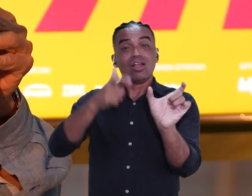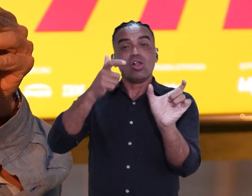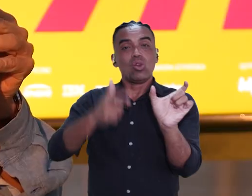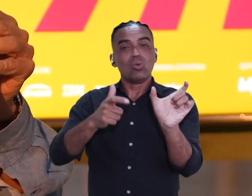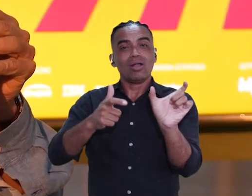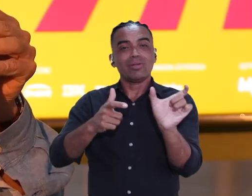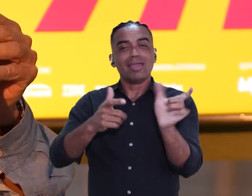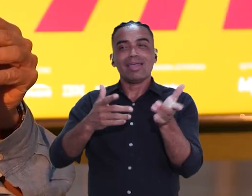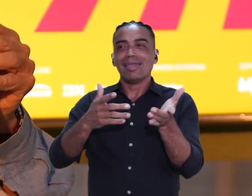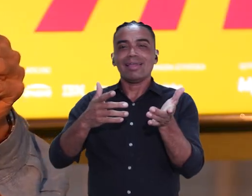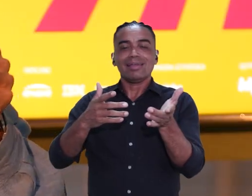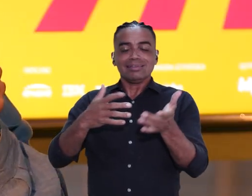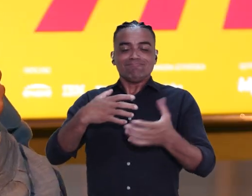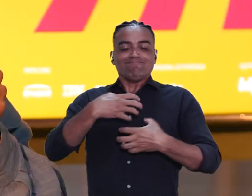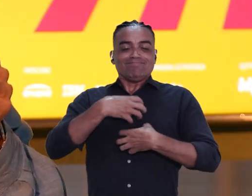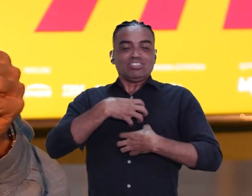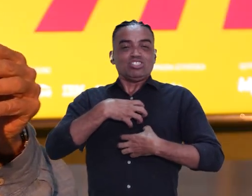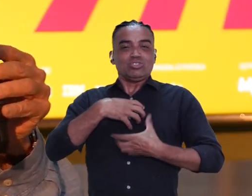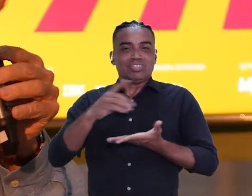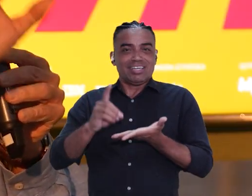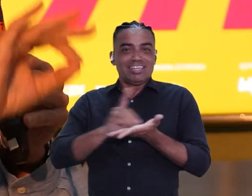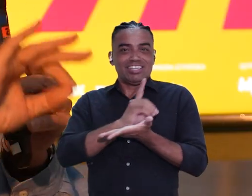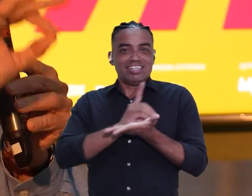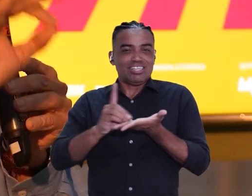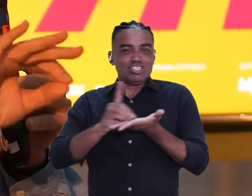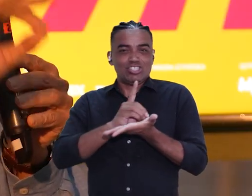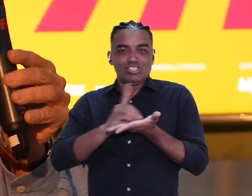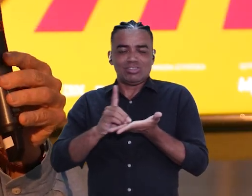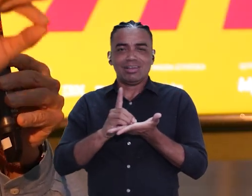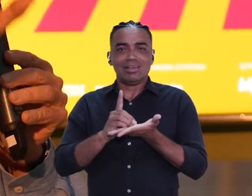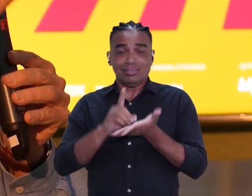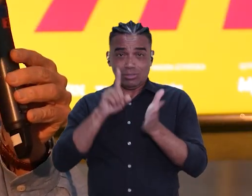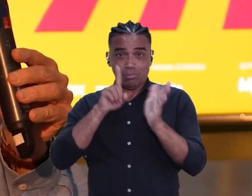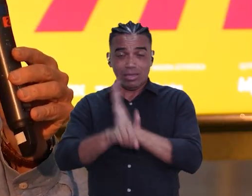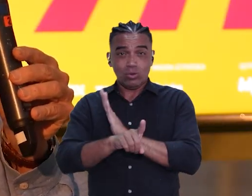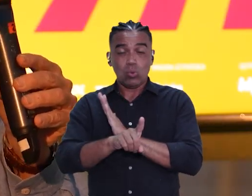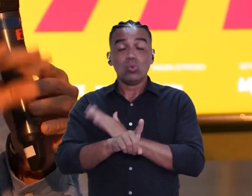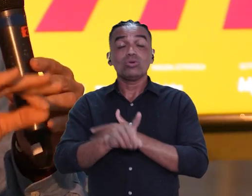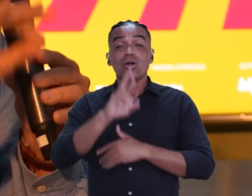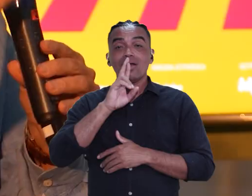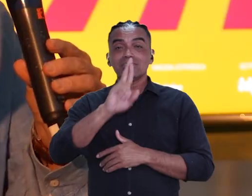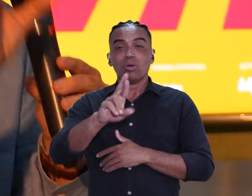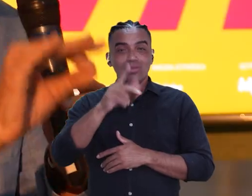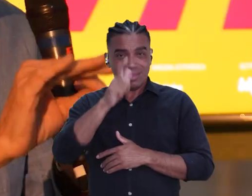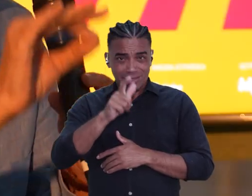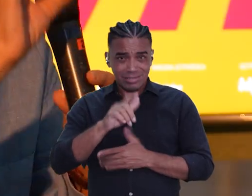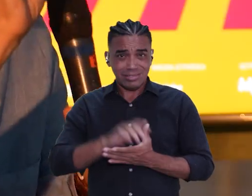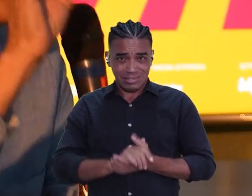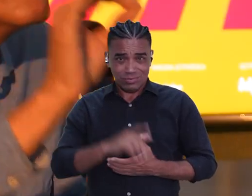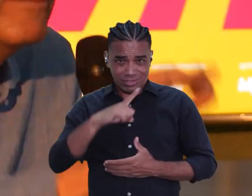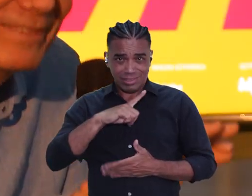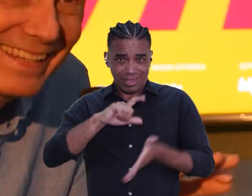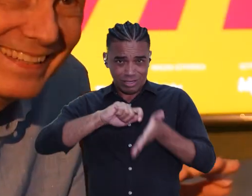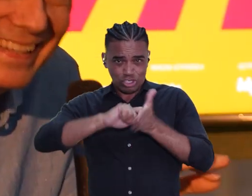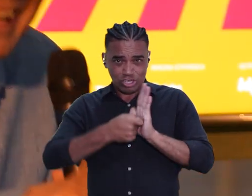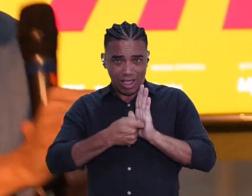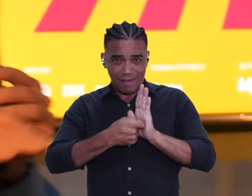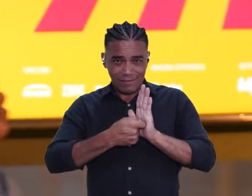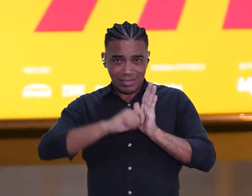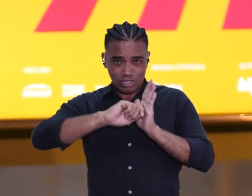de dicionário. E te perguntam, sem interesse pela resposta, trouxeste a